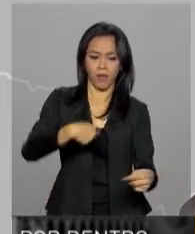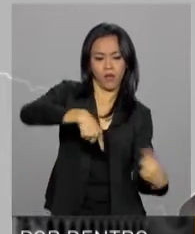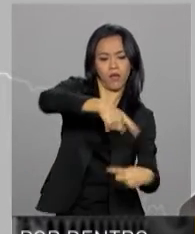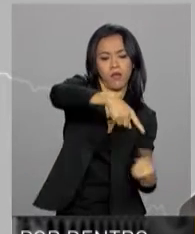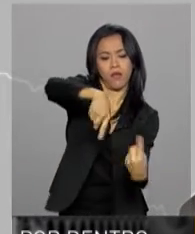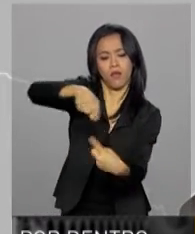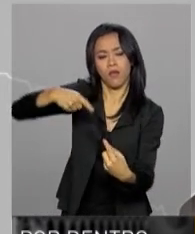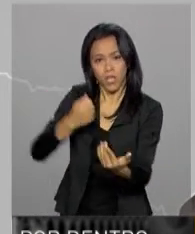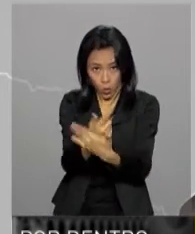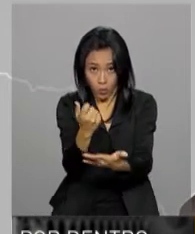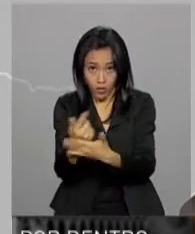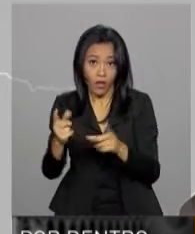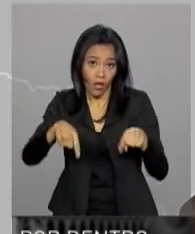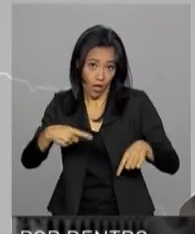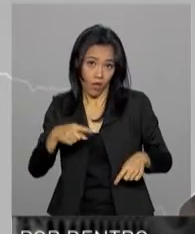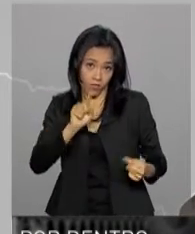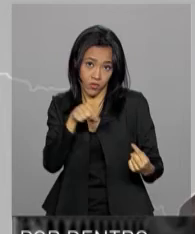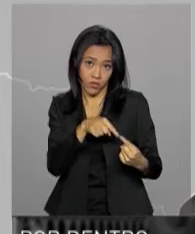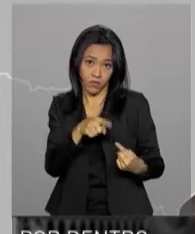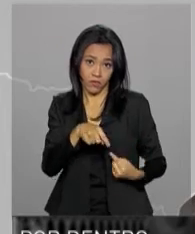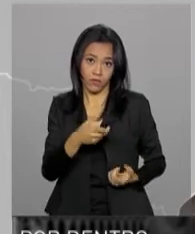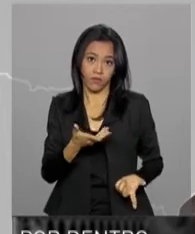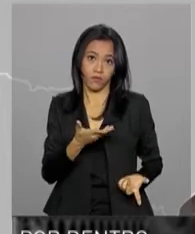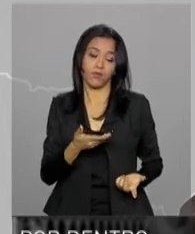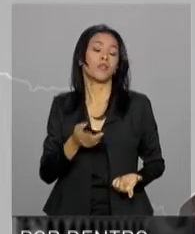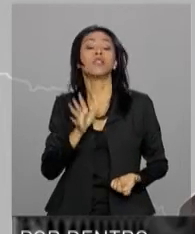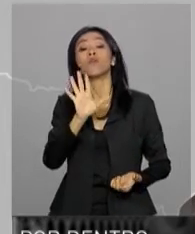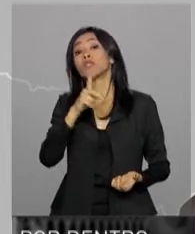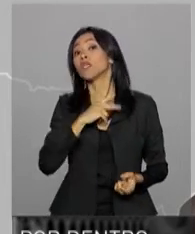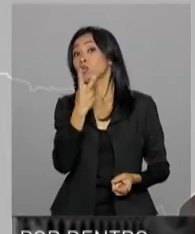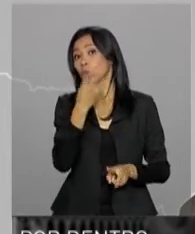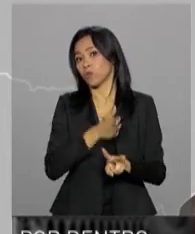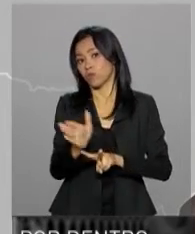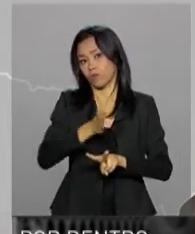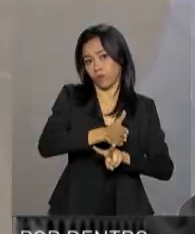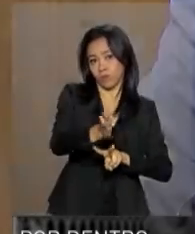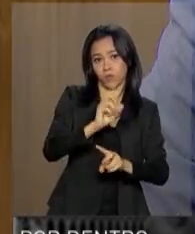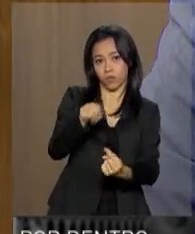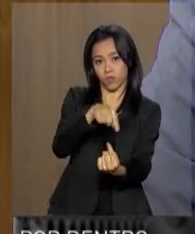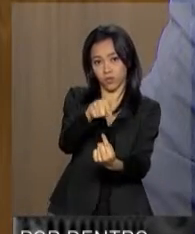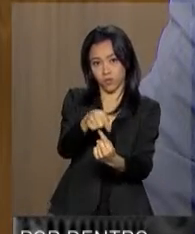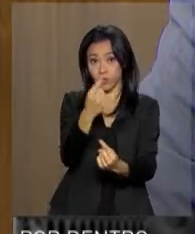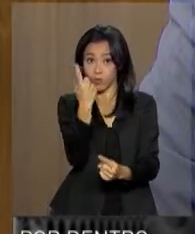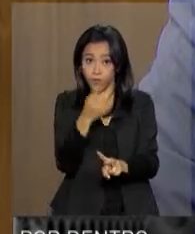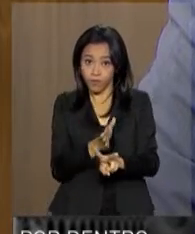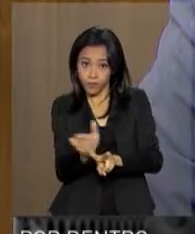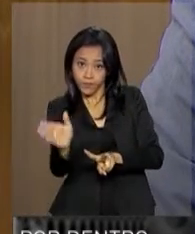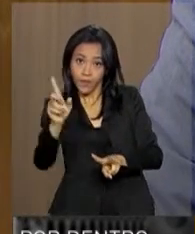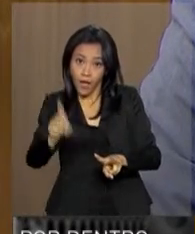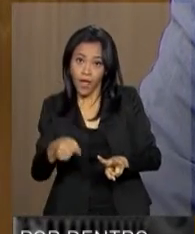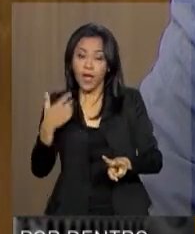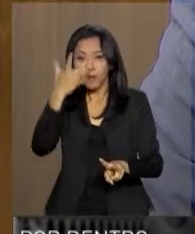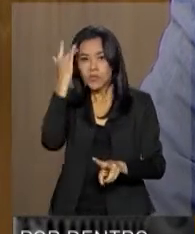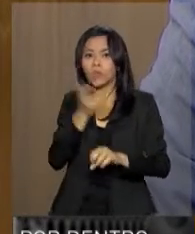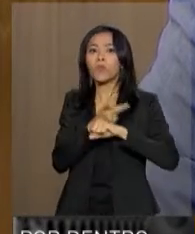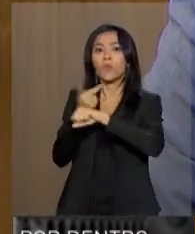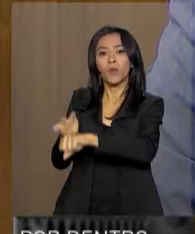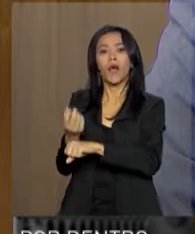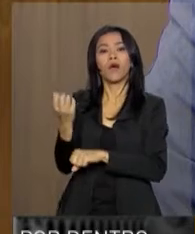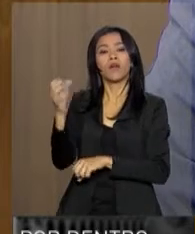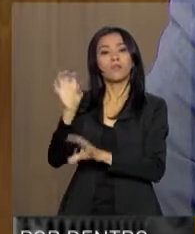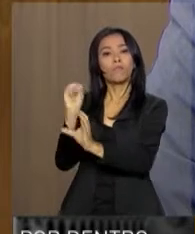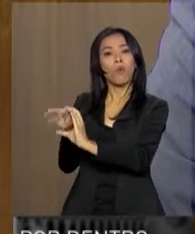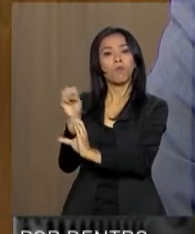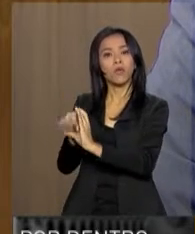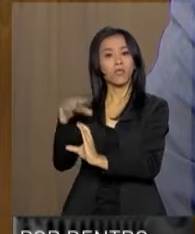mesmo bom som duas são dois objetivos na primeira da possibilidade das pessoas e ter acesso a uma poupança que é dela a